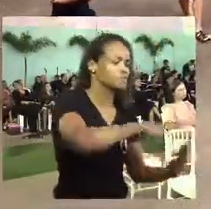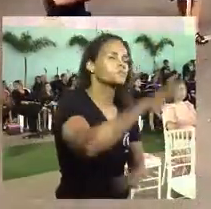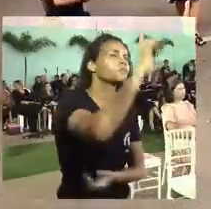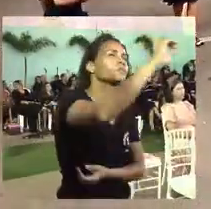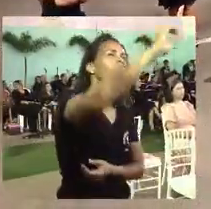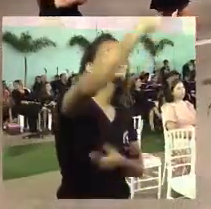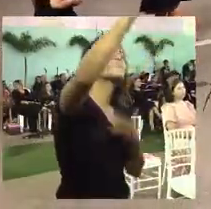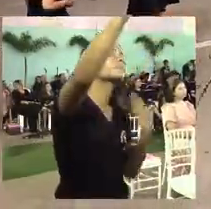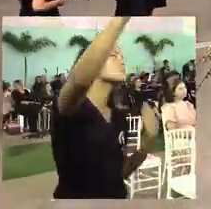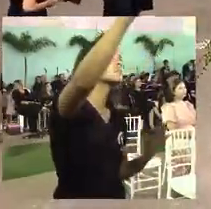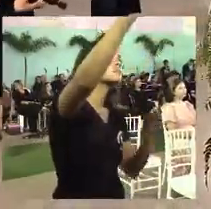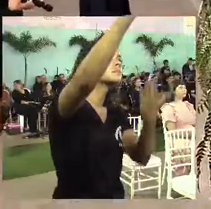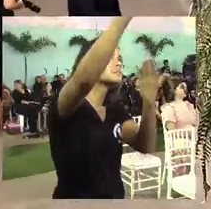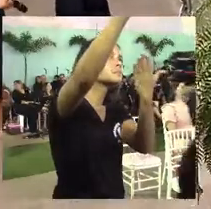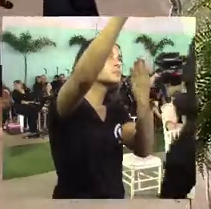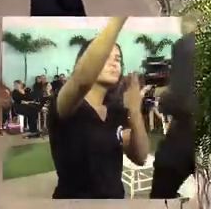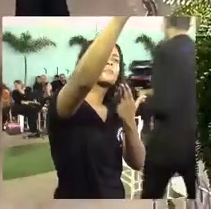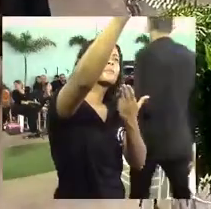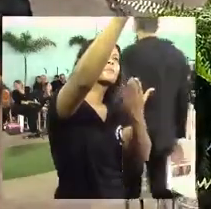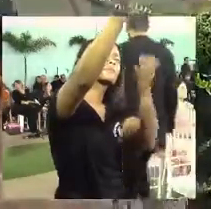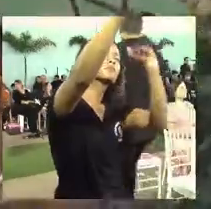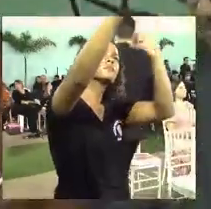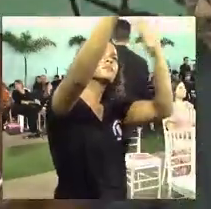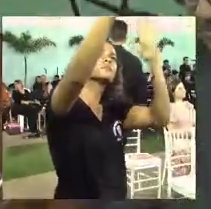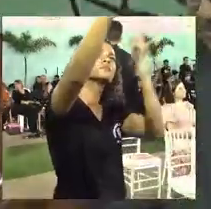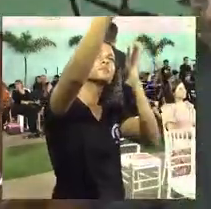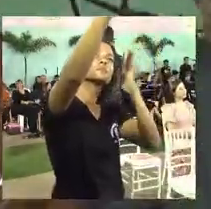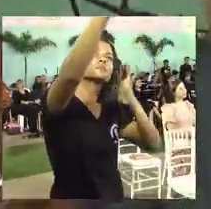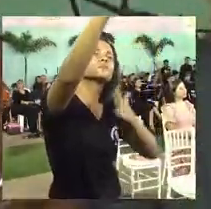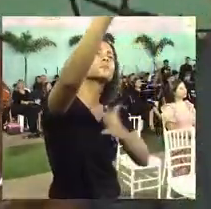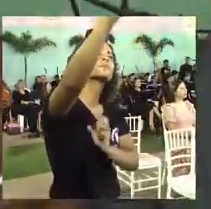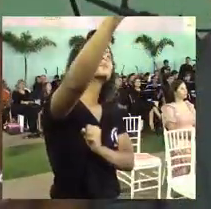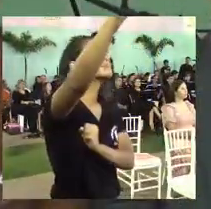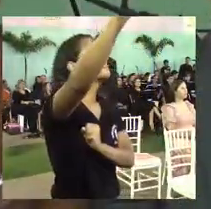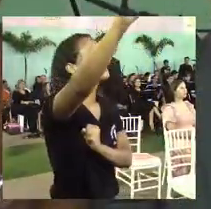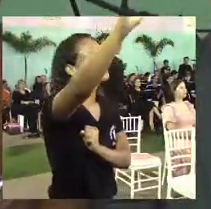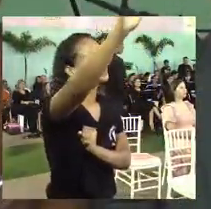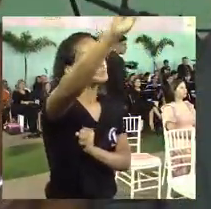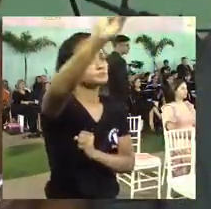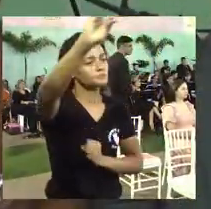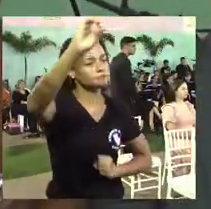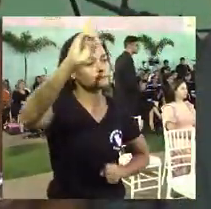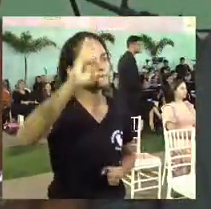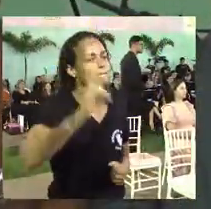eu só posso mesmo é te adorar